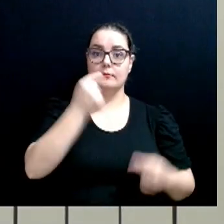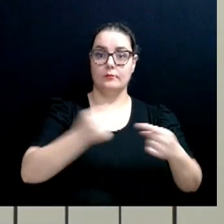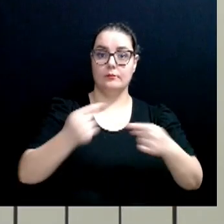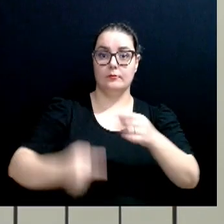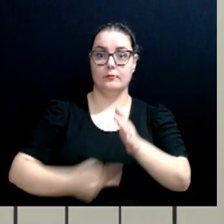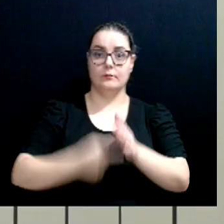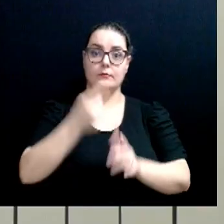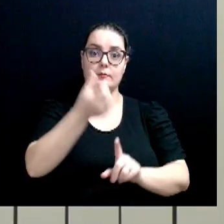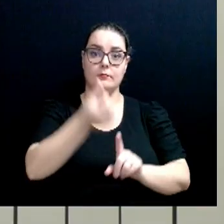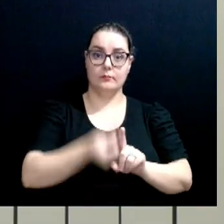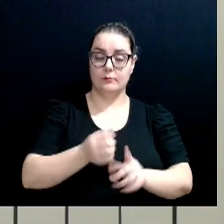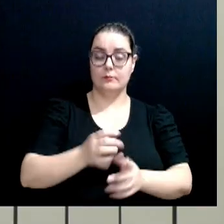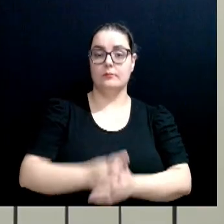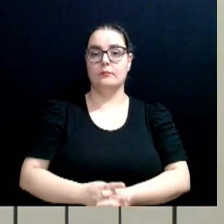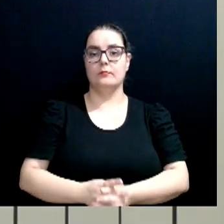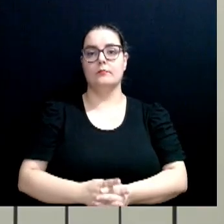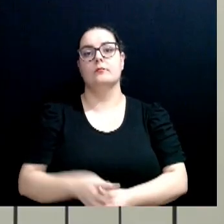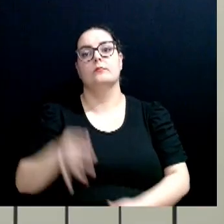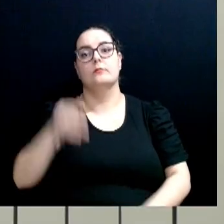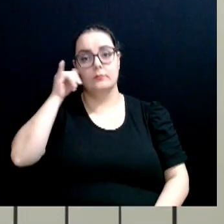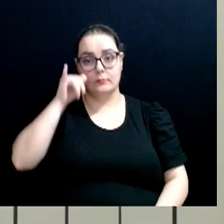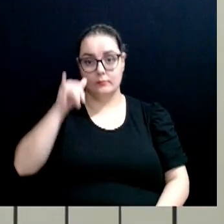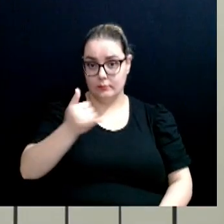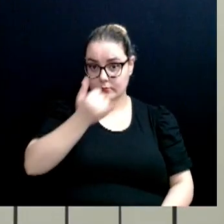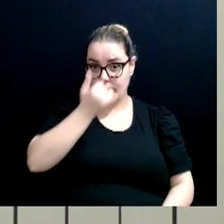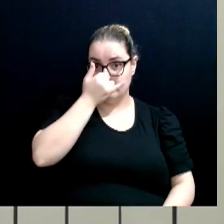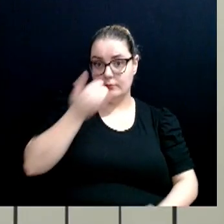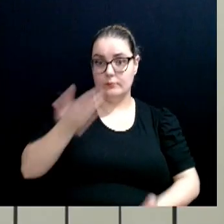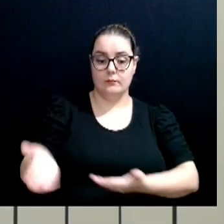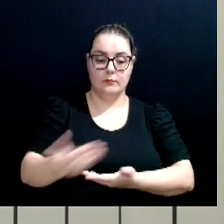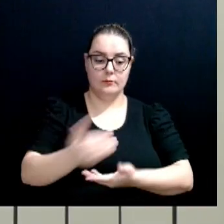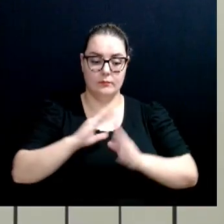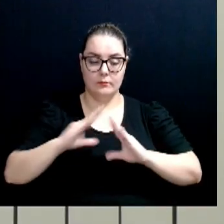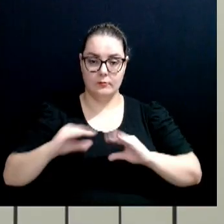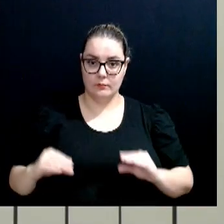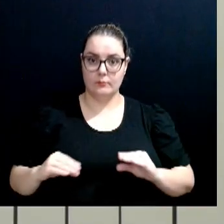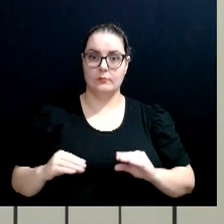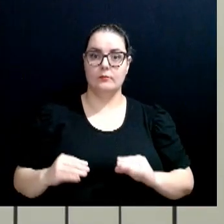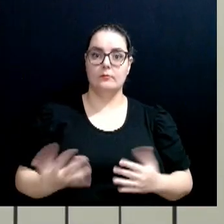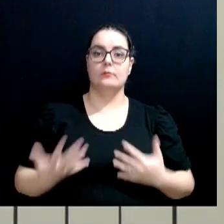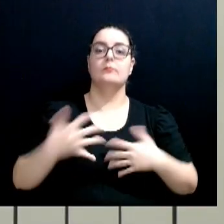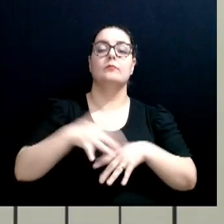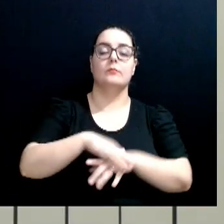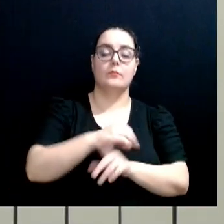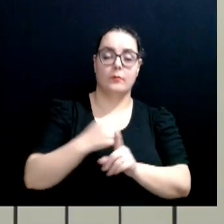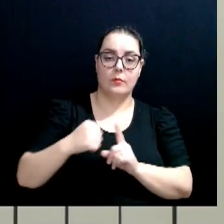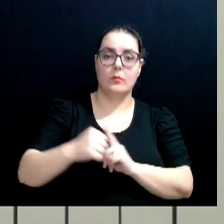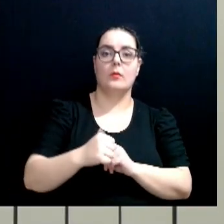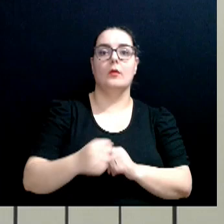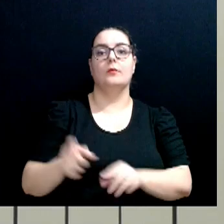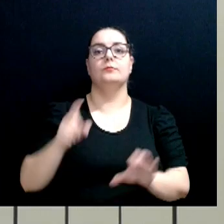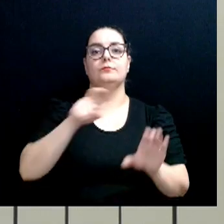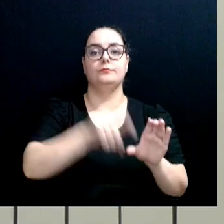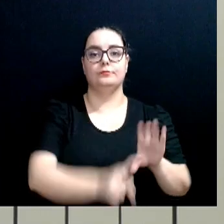semestre prevenção, acolhimento e reinserção social de dependentes químicos.